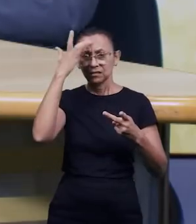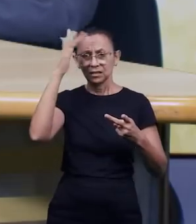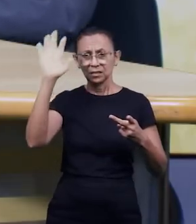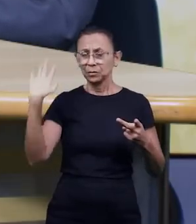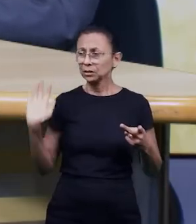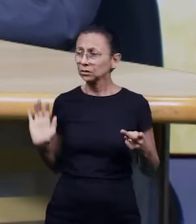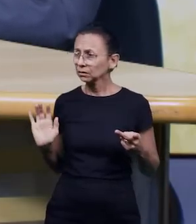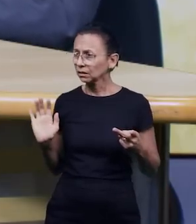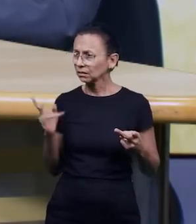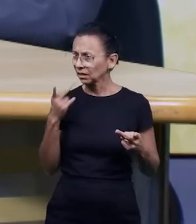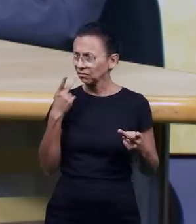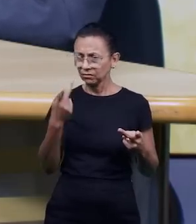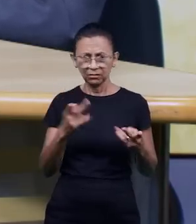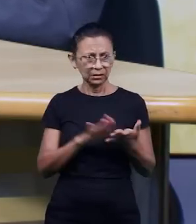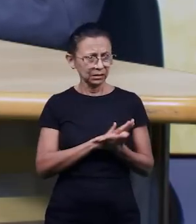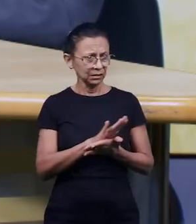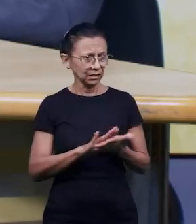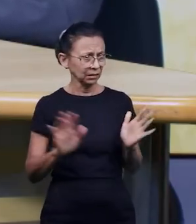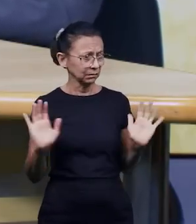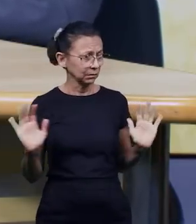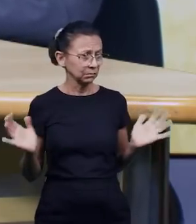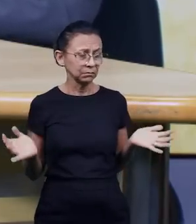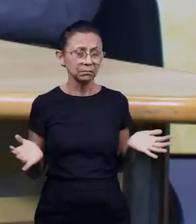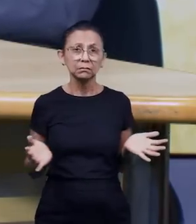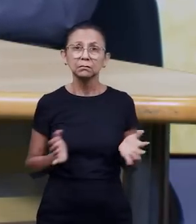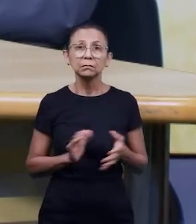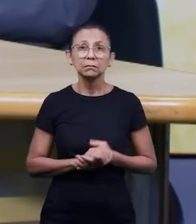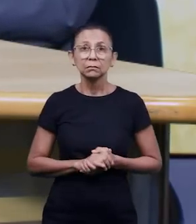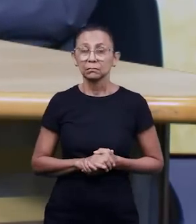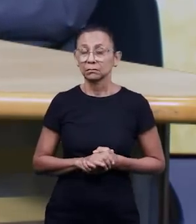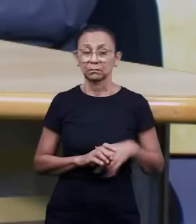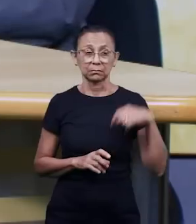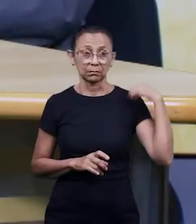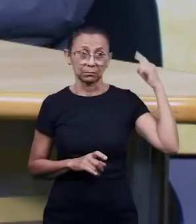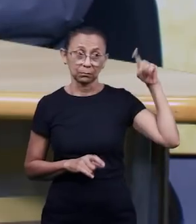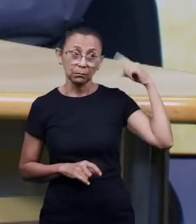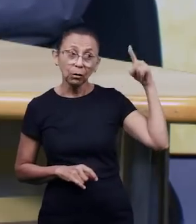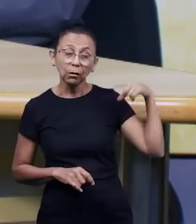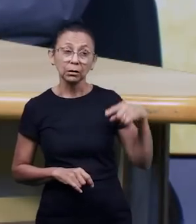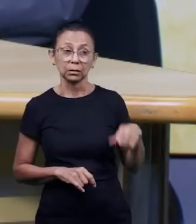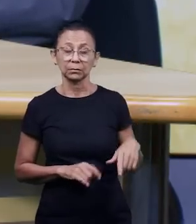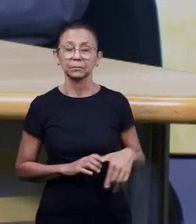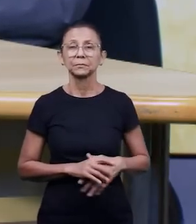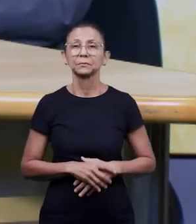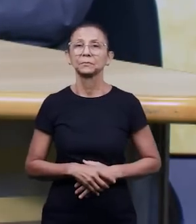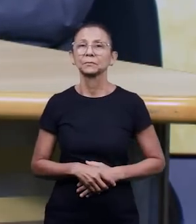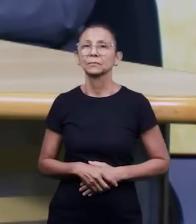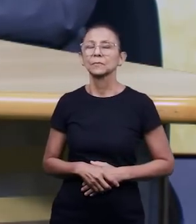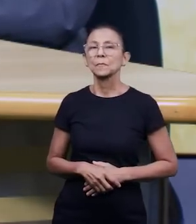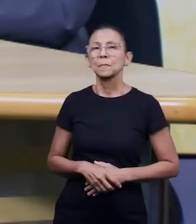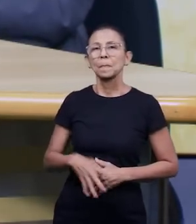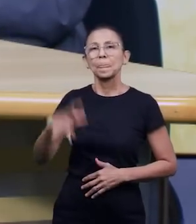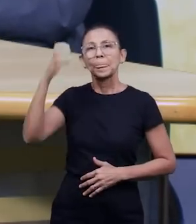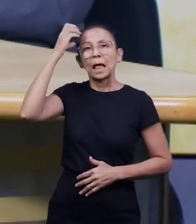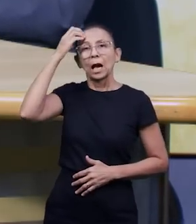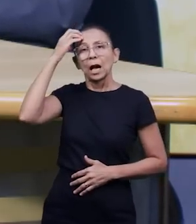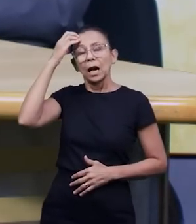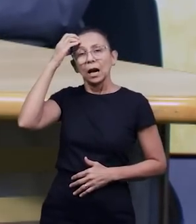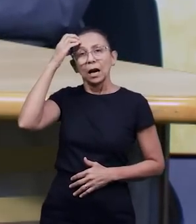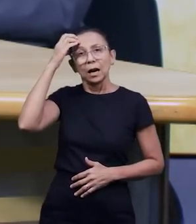dela. Eu falei de você aonde? Não, você comentou com a irmã lá no shopping que eu assim, que irmã? A irmã